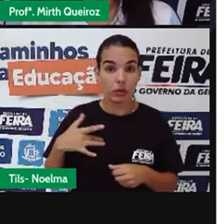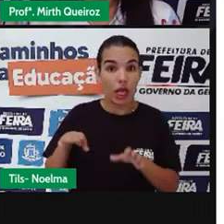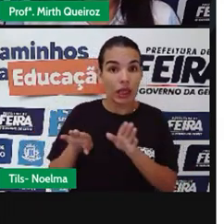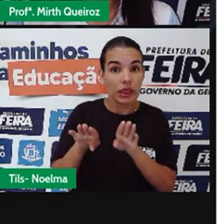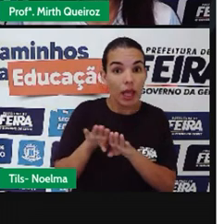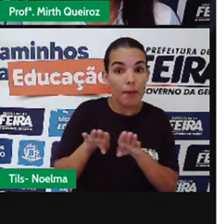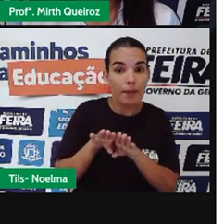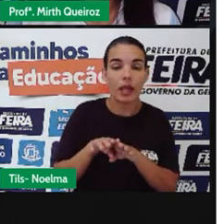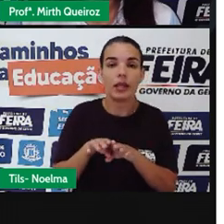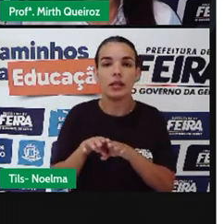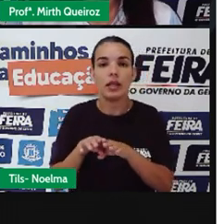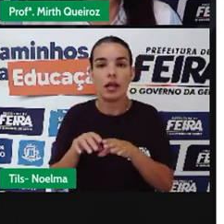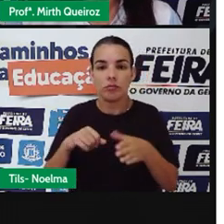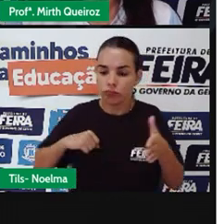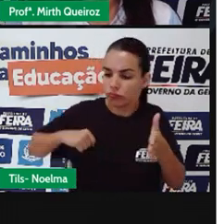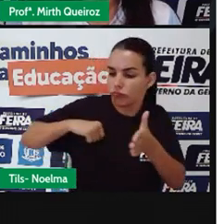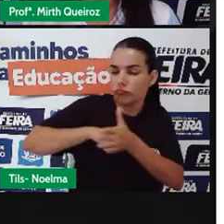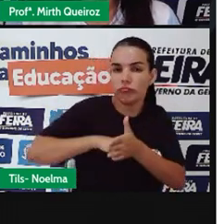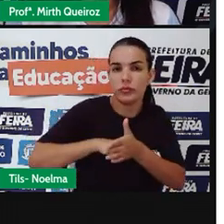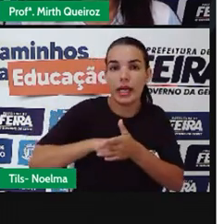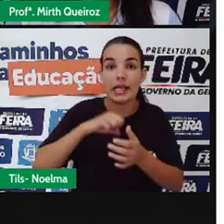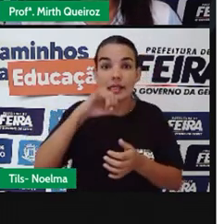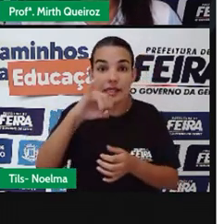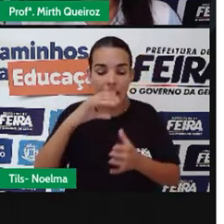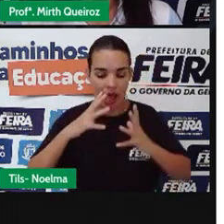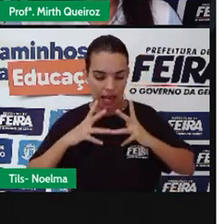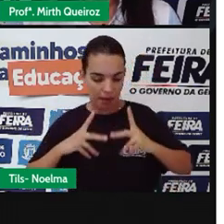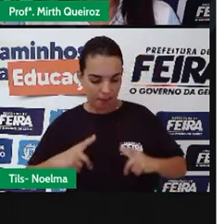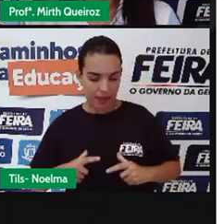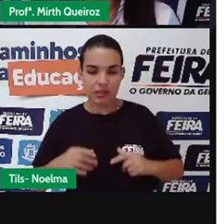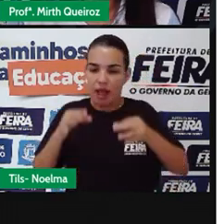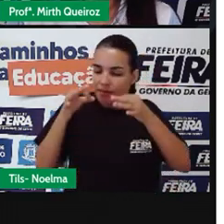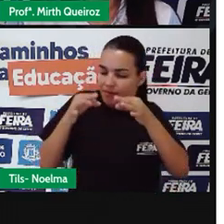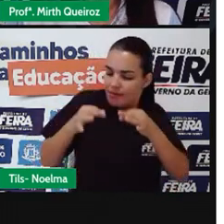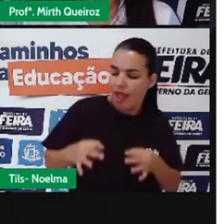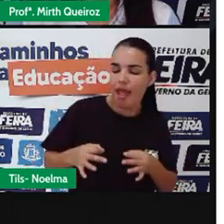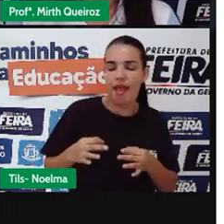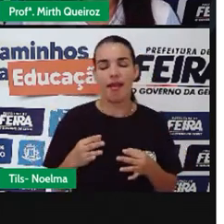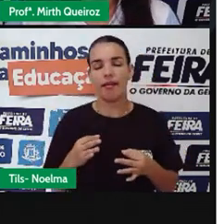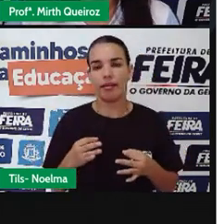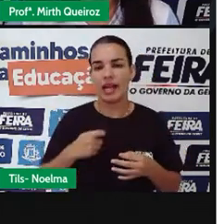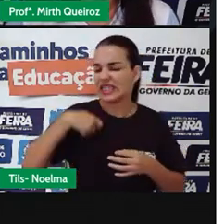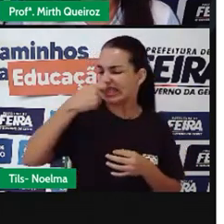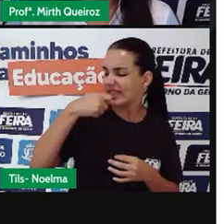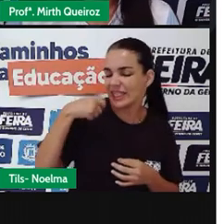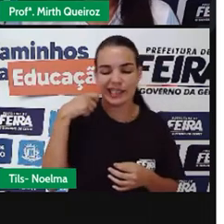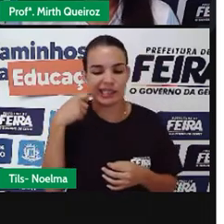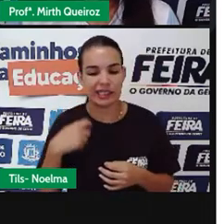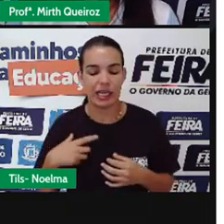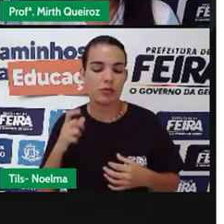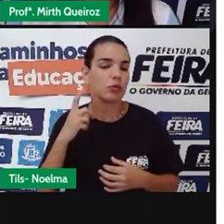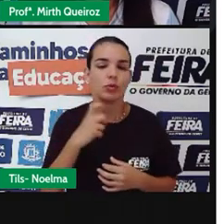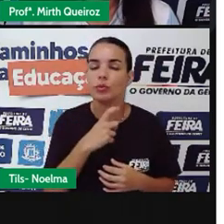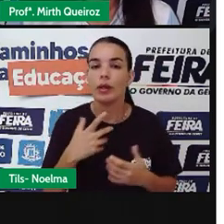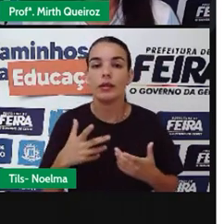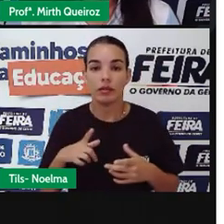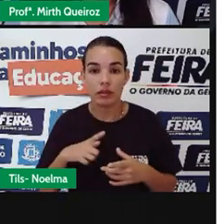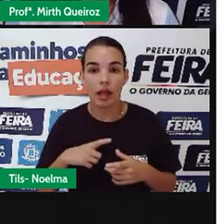que faz uma vegetação de forma correta né também vai estar aí